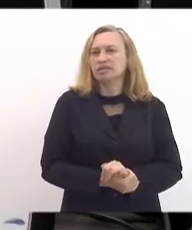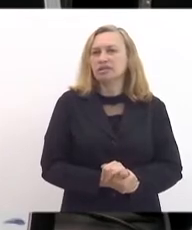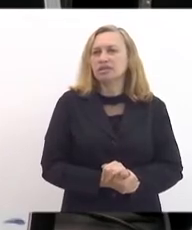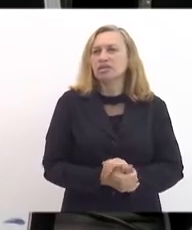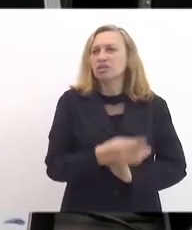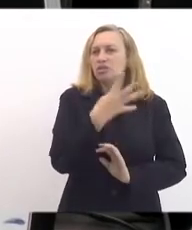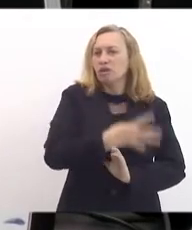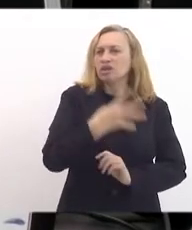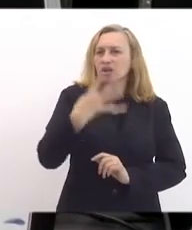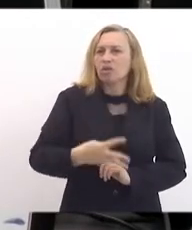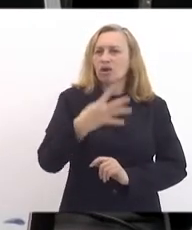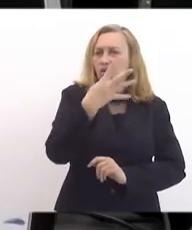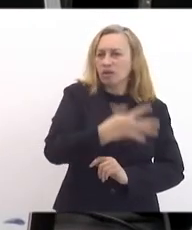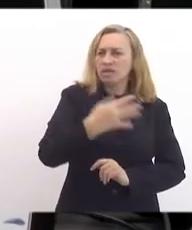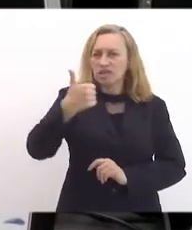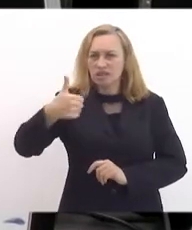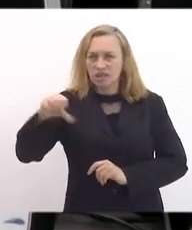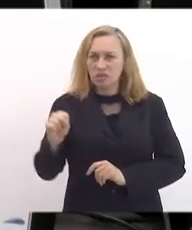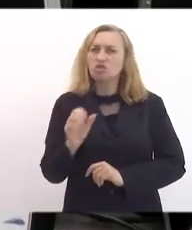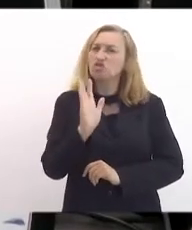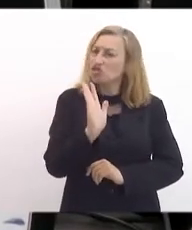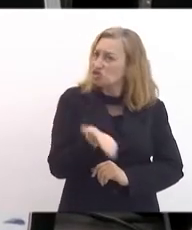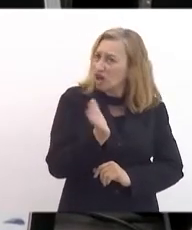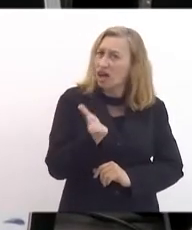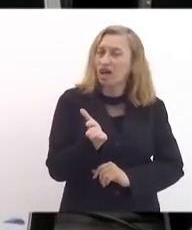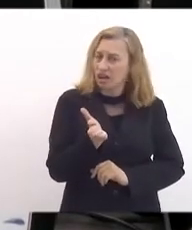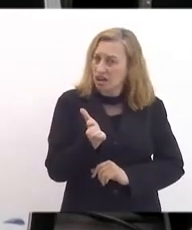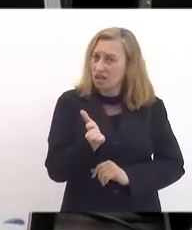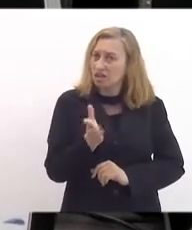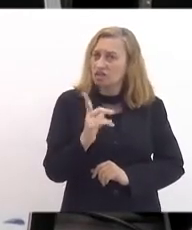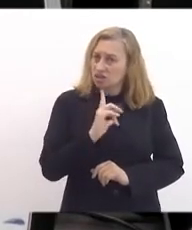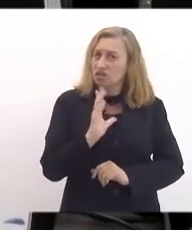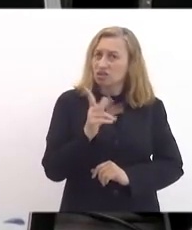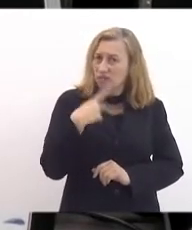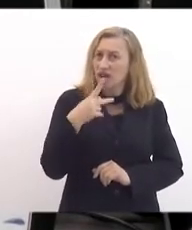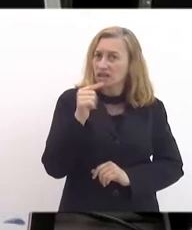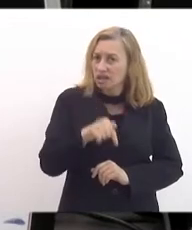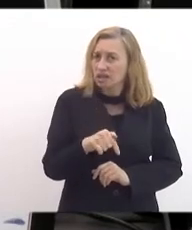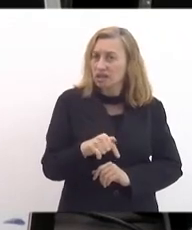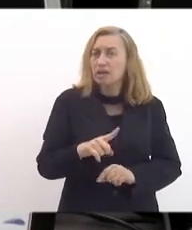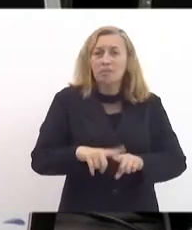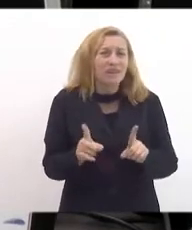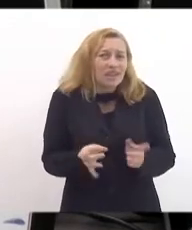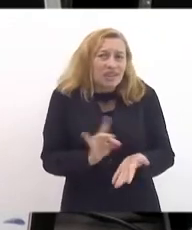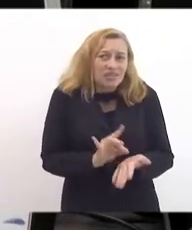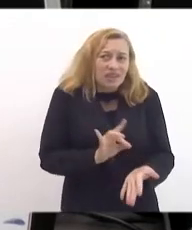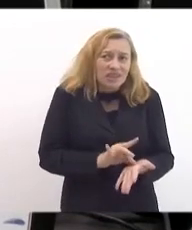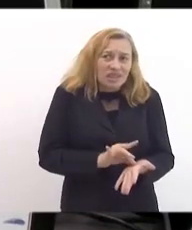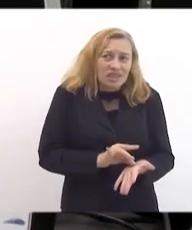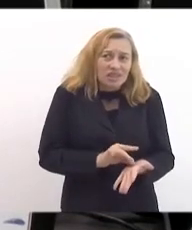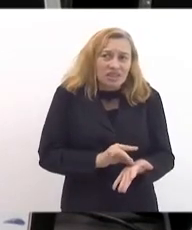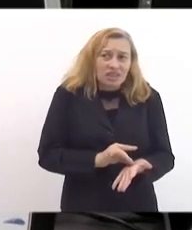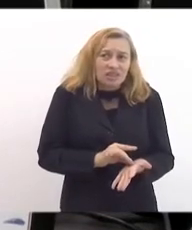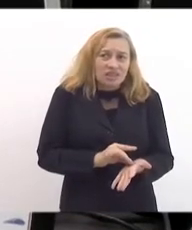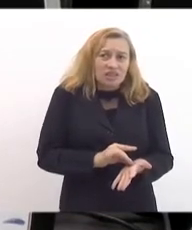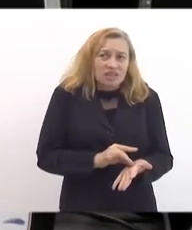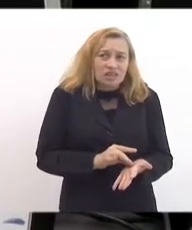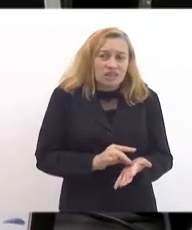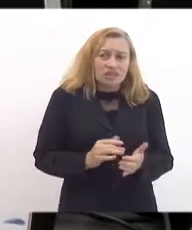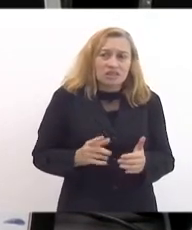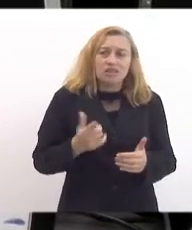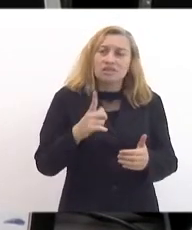a 44 418 já tinha sido citado aqui então benefício